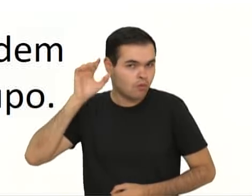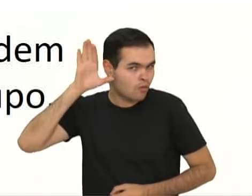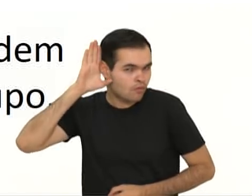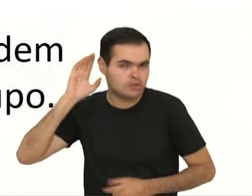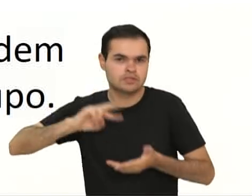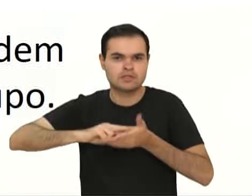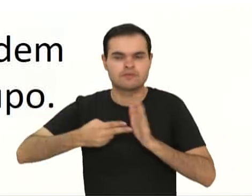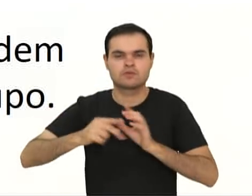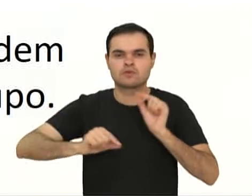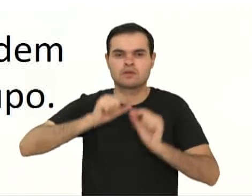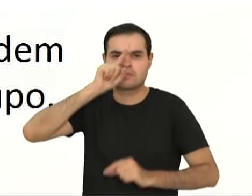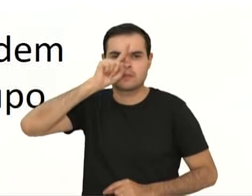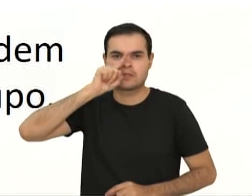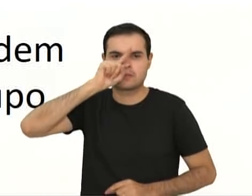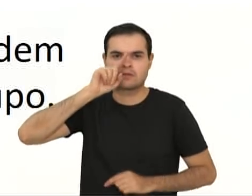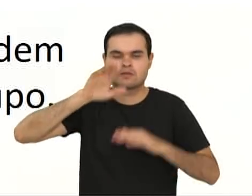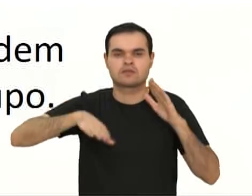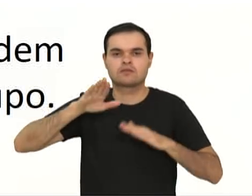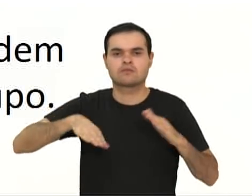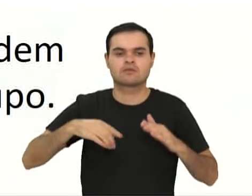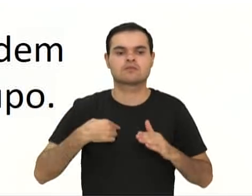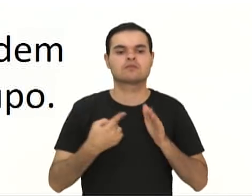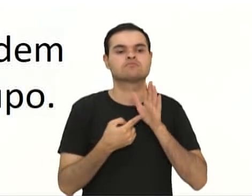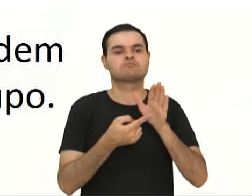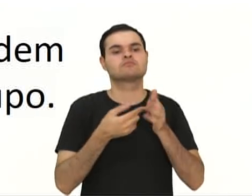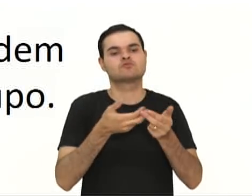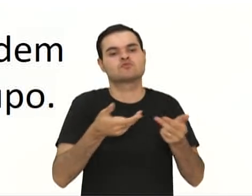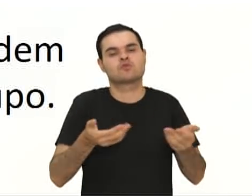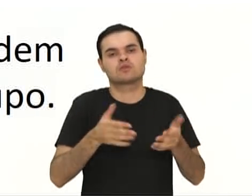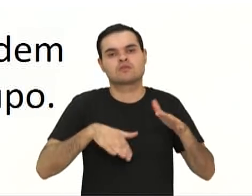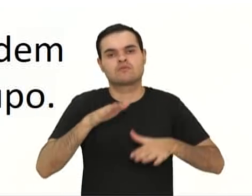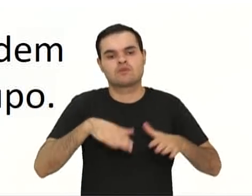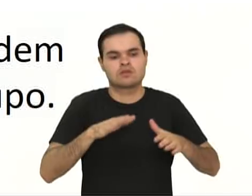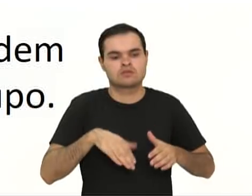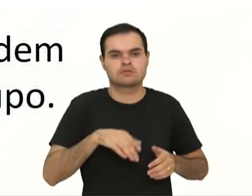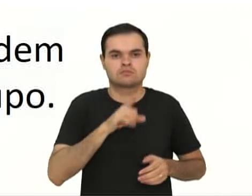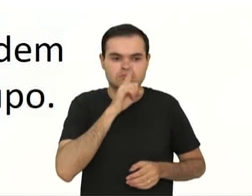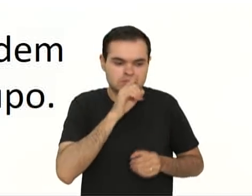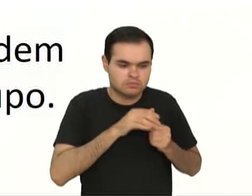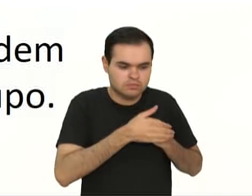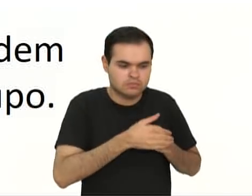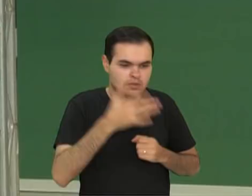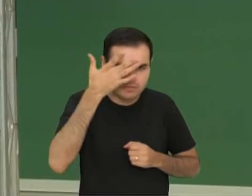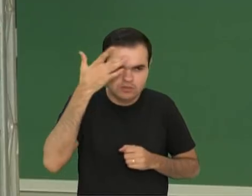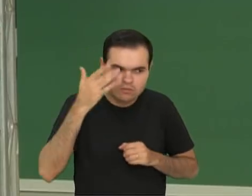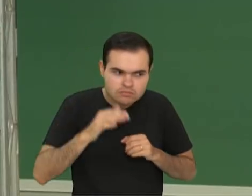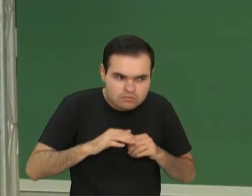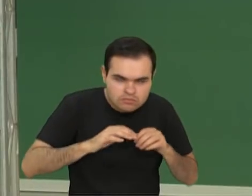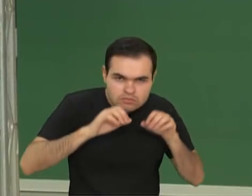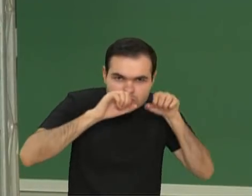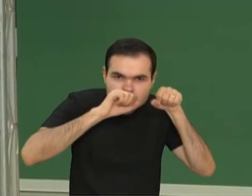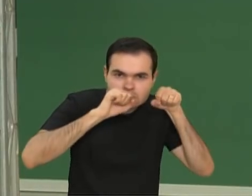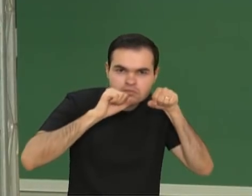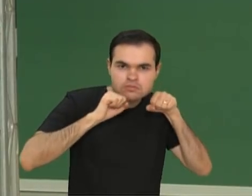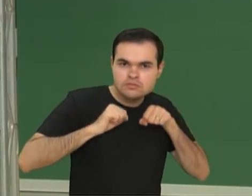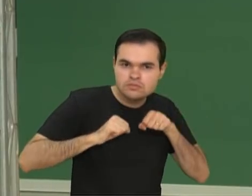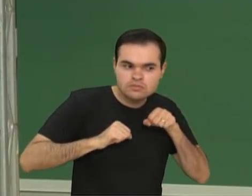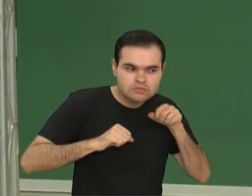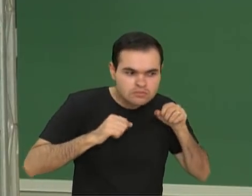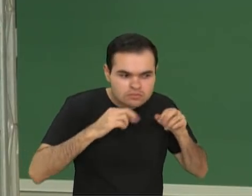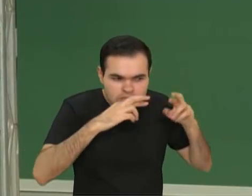alerta para os perigos de sermos escutados sem saber, de sermos bisbilhotados, de alguém, de certa forma, estar